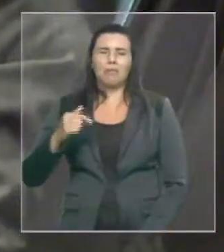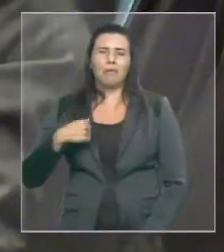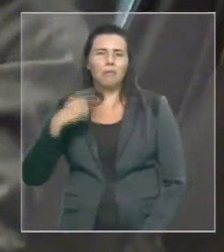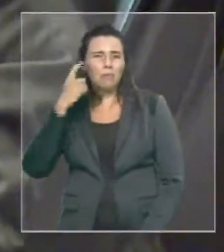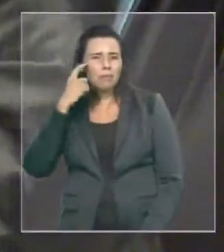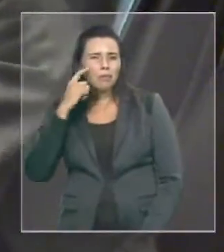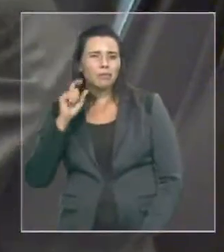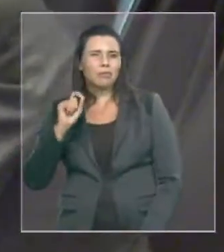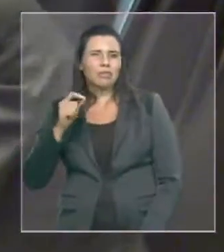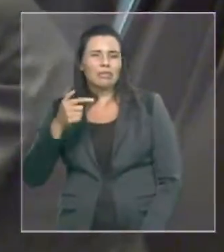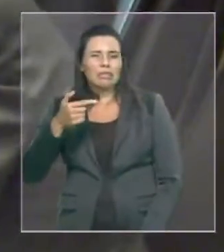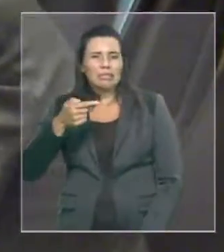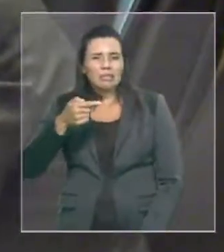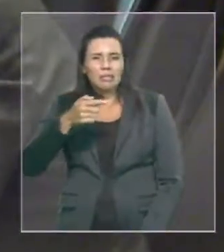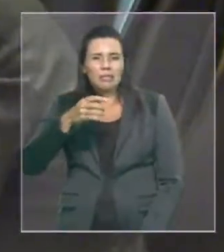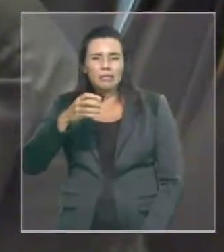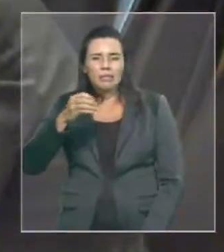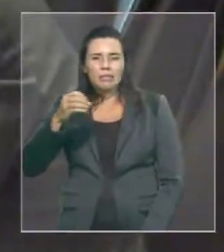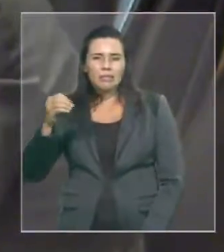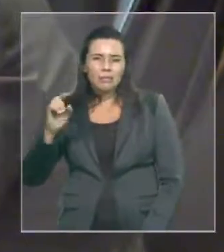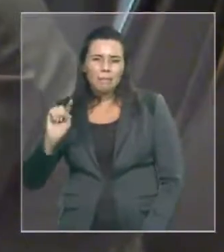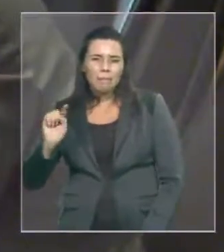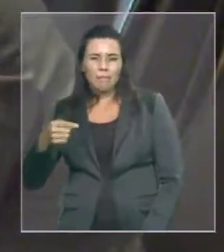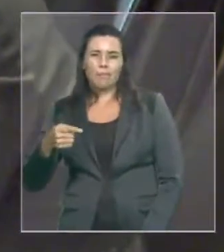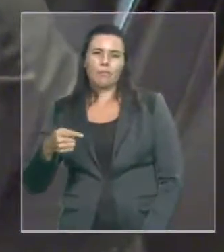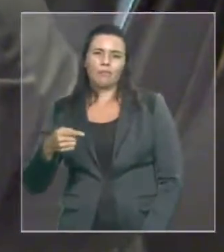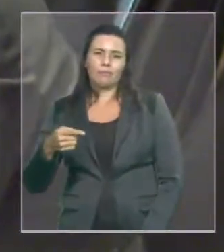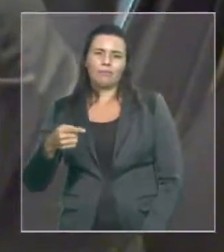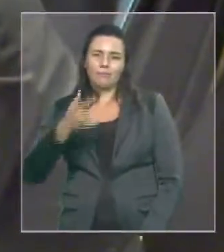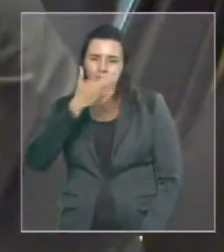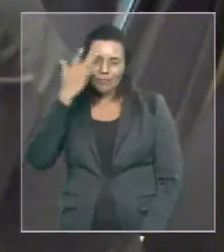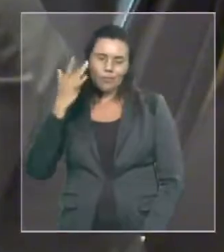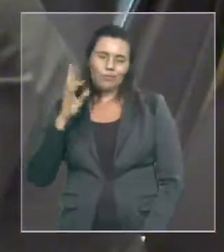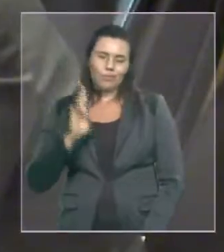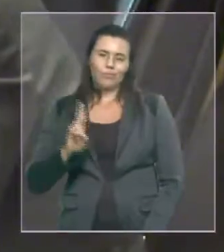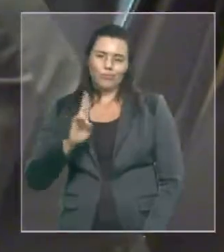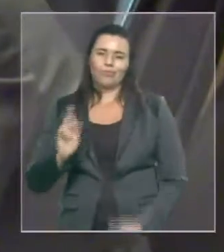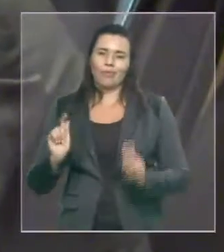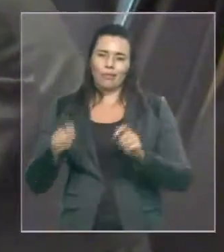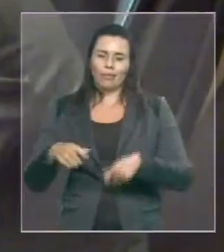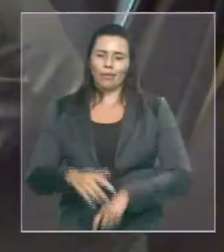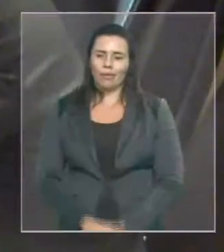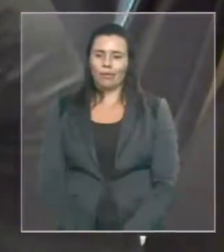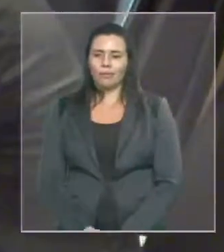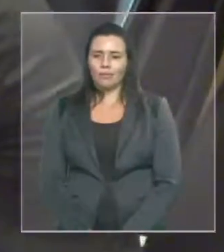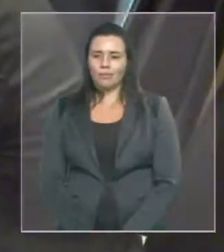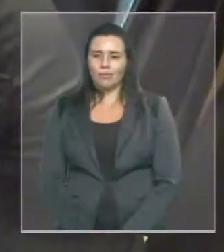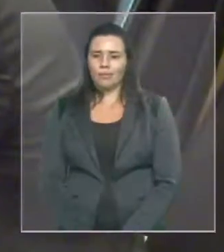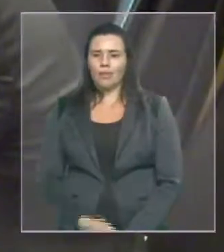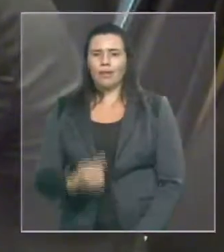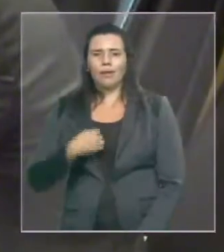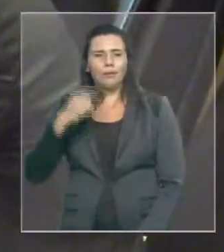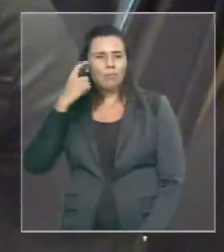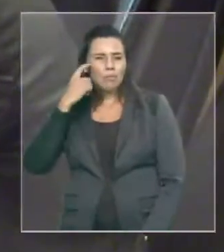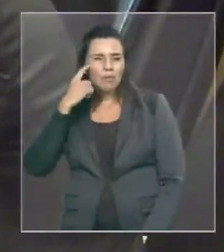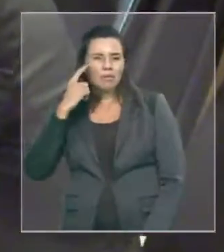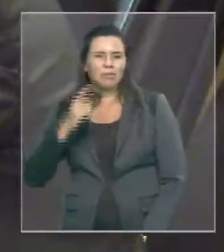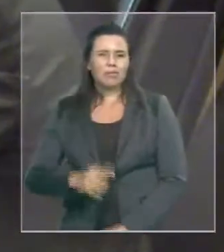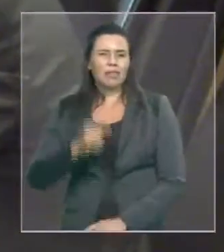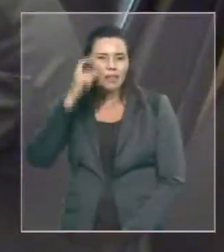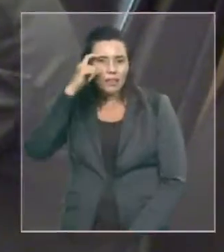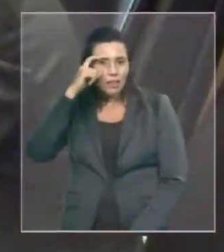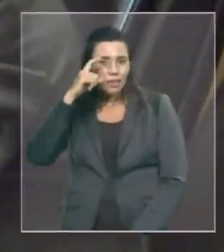Então, não há razão, a não ser interesse politiqueiro imediato, de